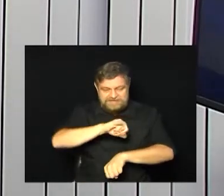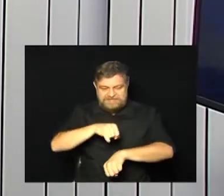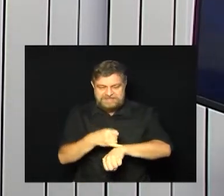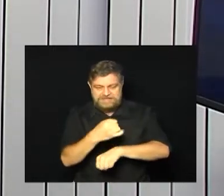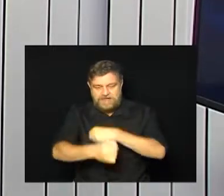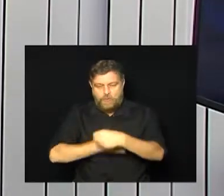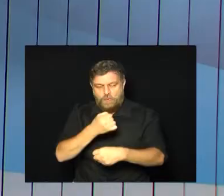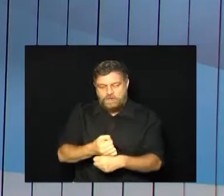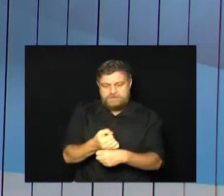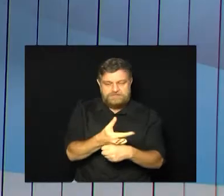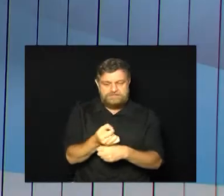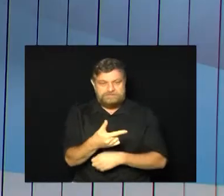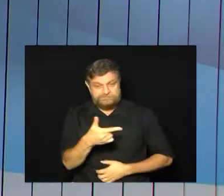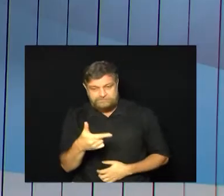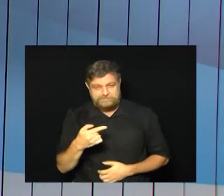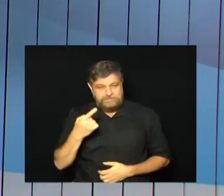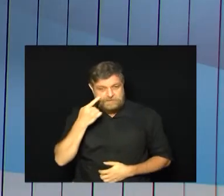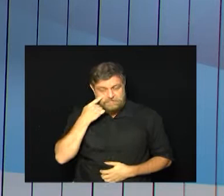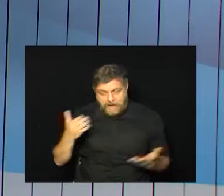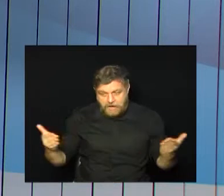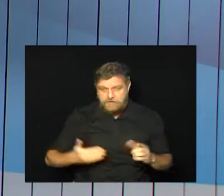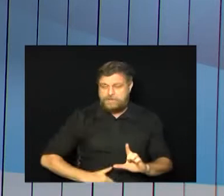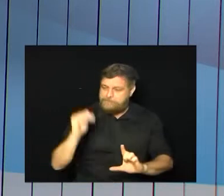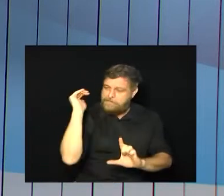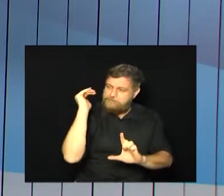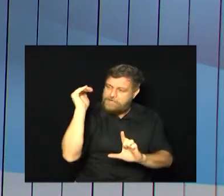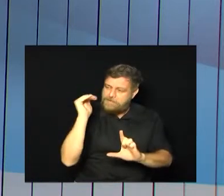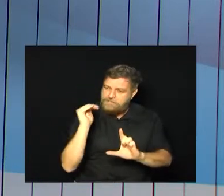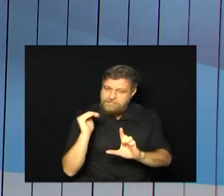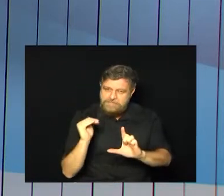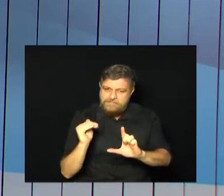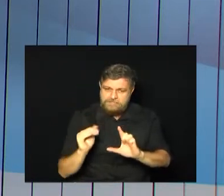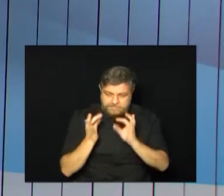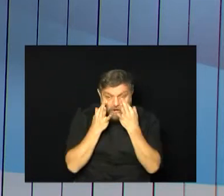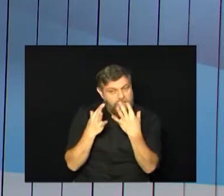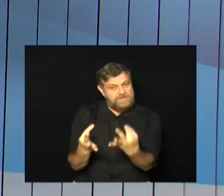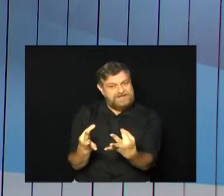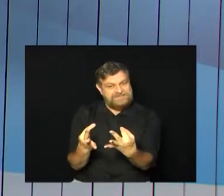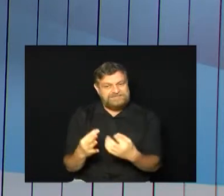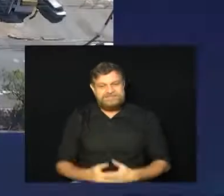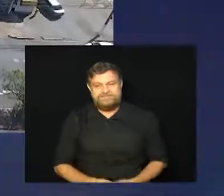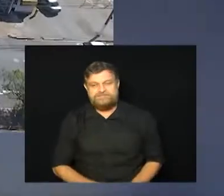de 2022. E a partir de agora, você confere os destaques de hoje.